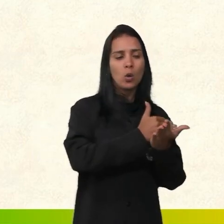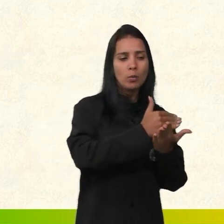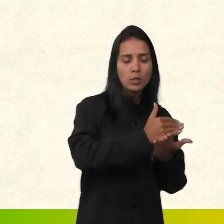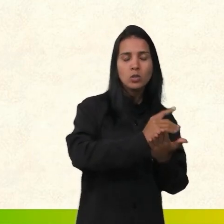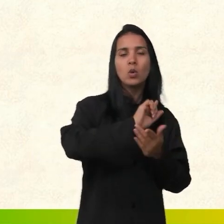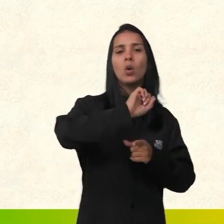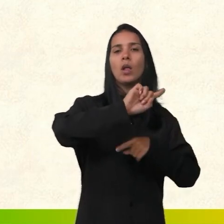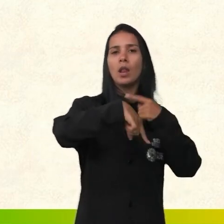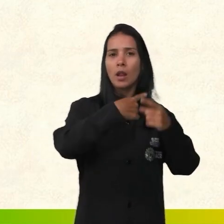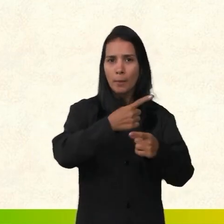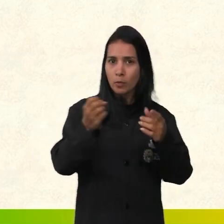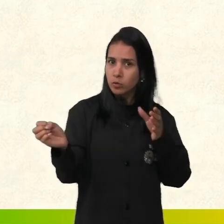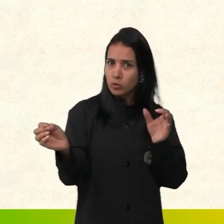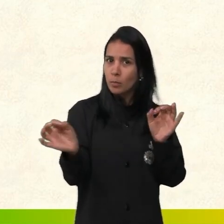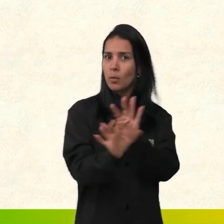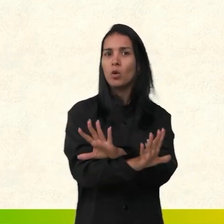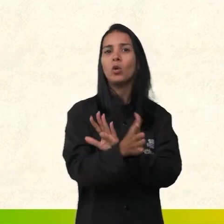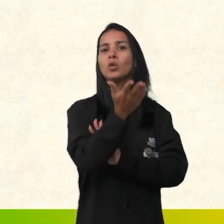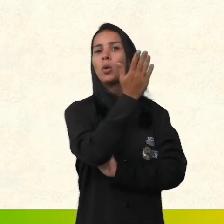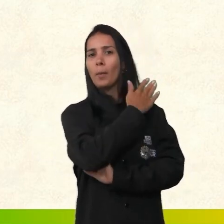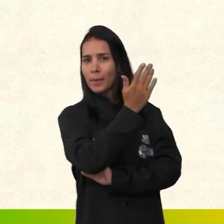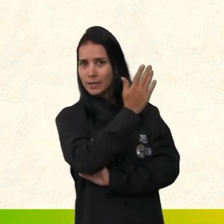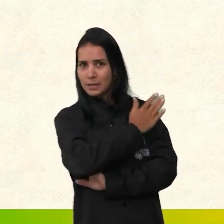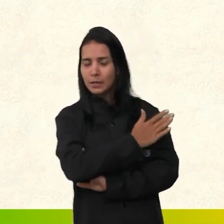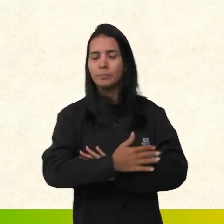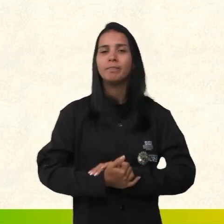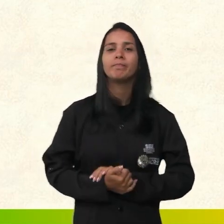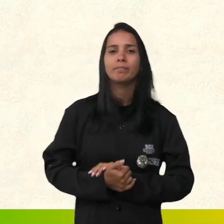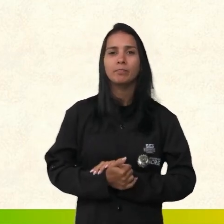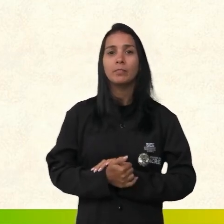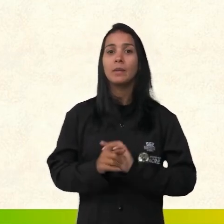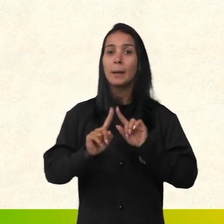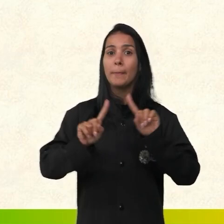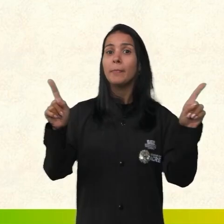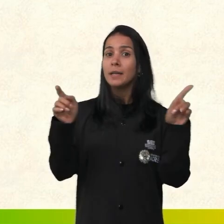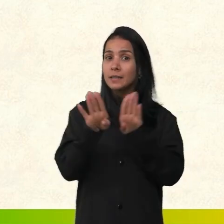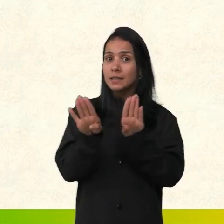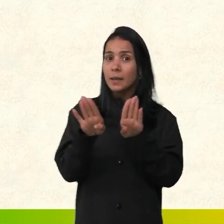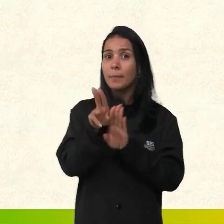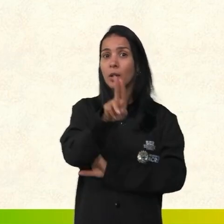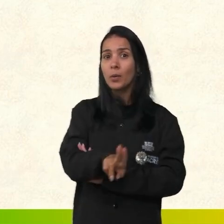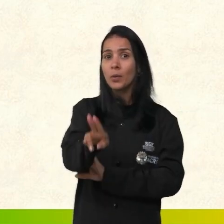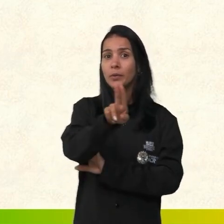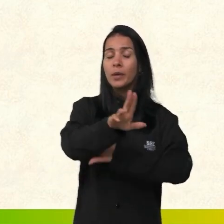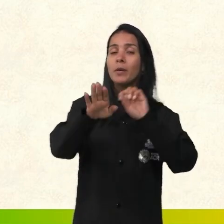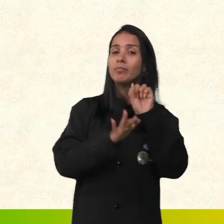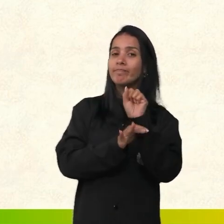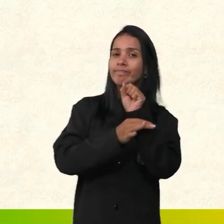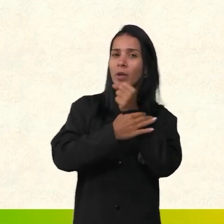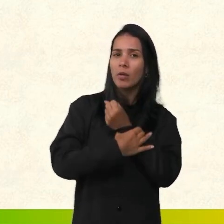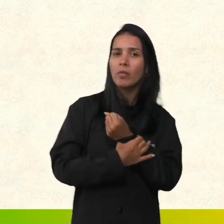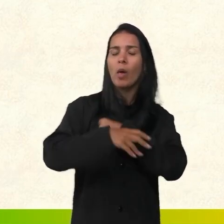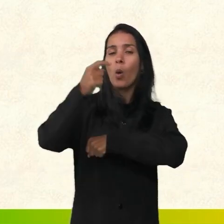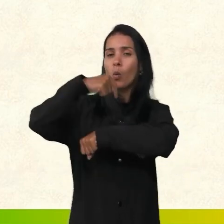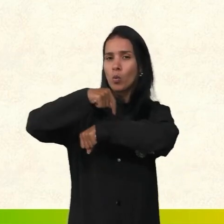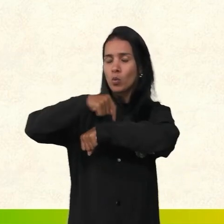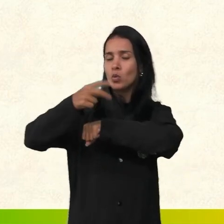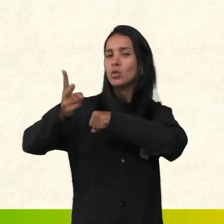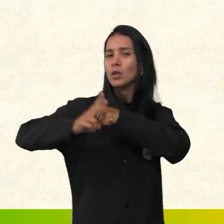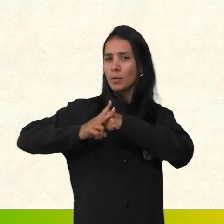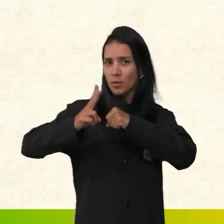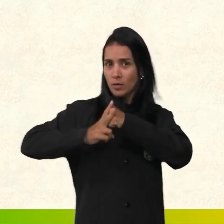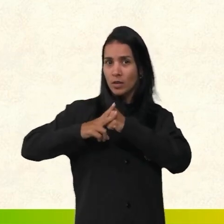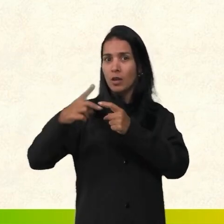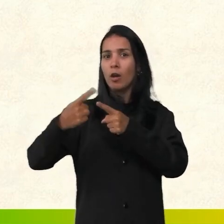no passado. Nós também utilizamos para reforçar o uso desse tempo verbal. Muitas expressões